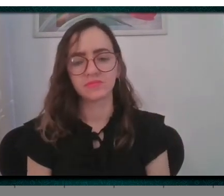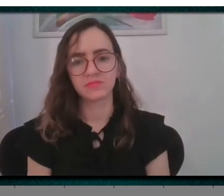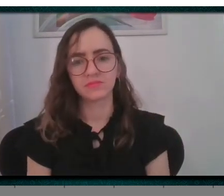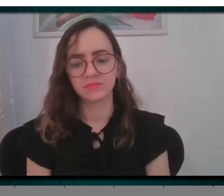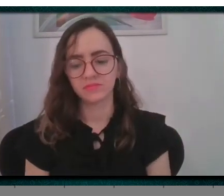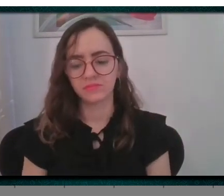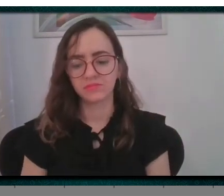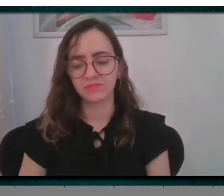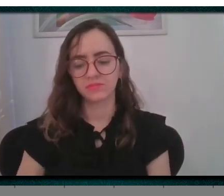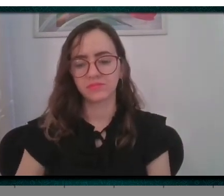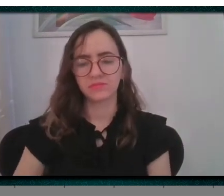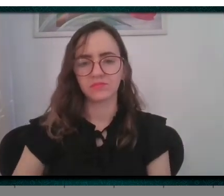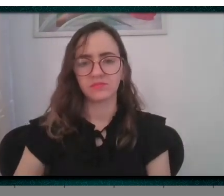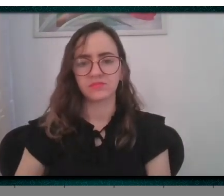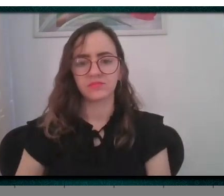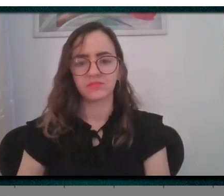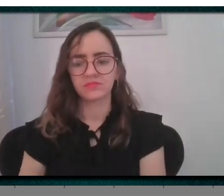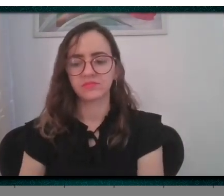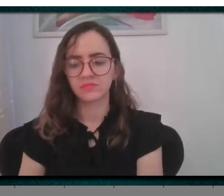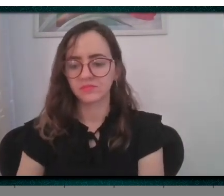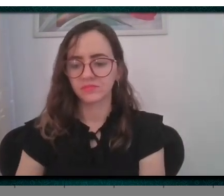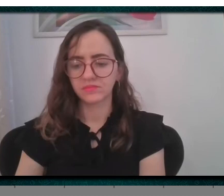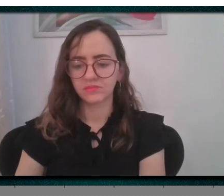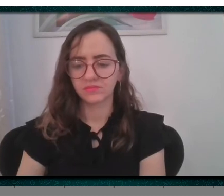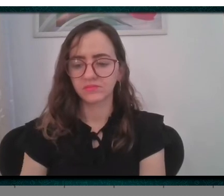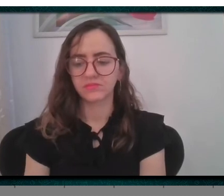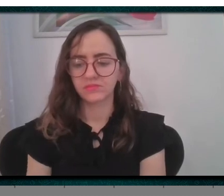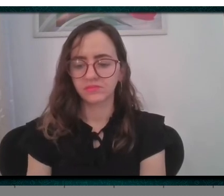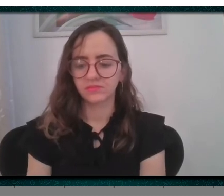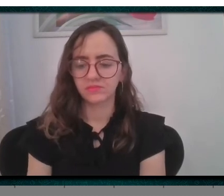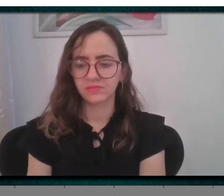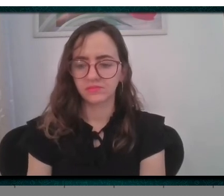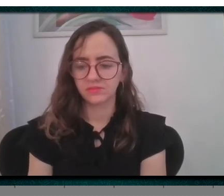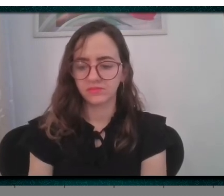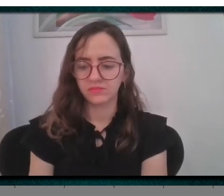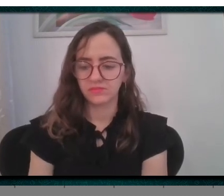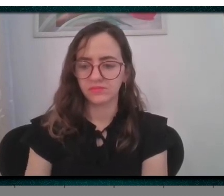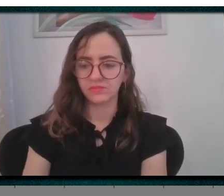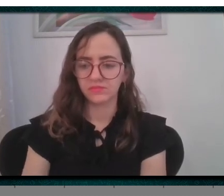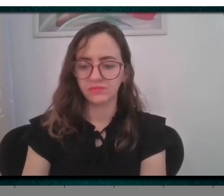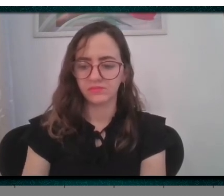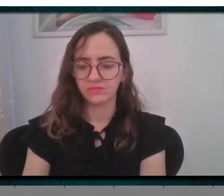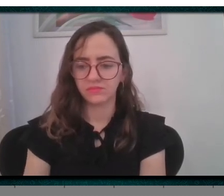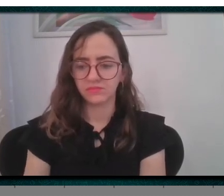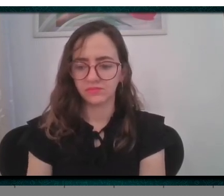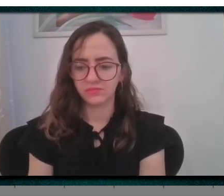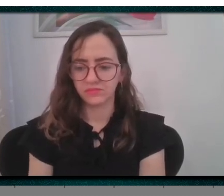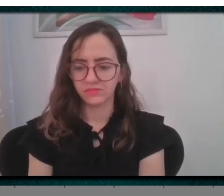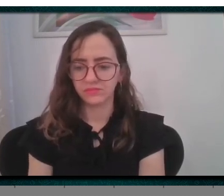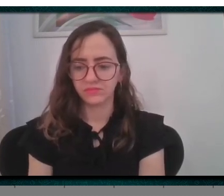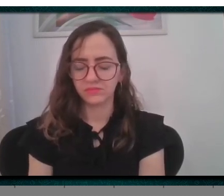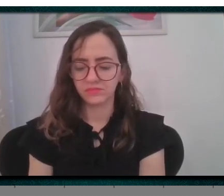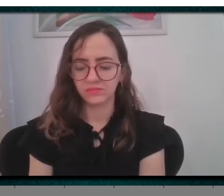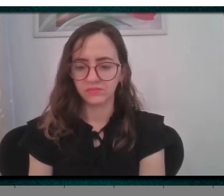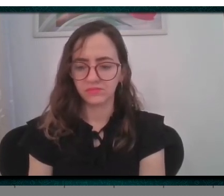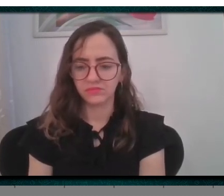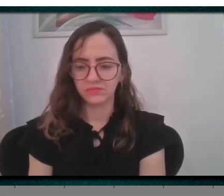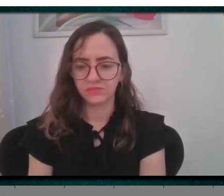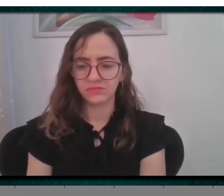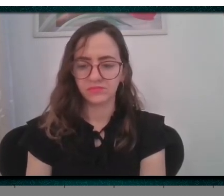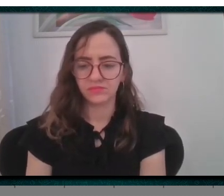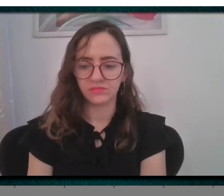mais. Tem mais coisa do potencial hidrogênio iônico, que é do hidrogênio. E a gente já tinha que falar de ácido